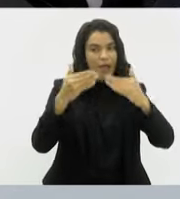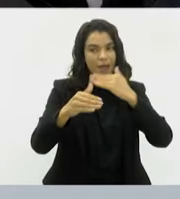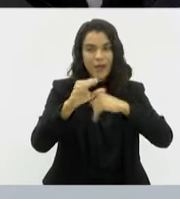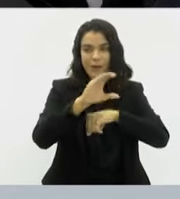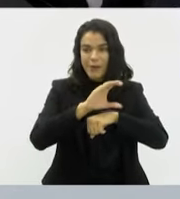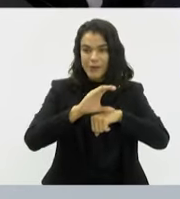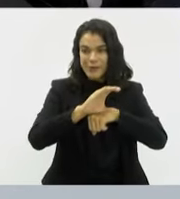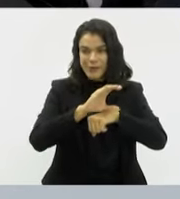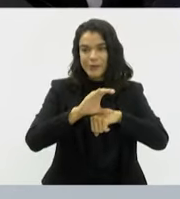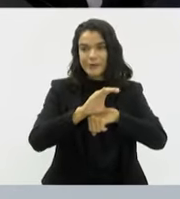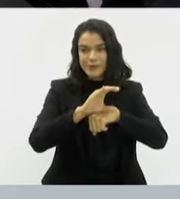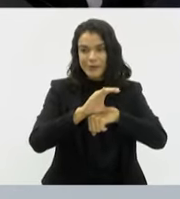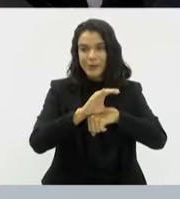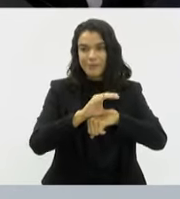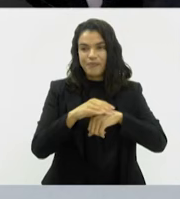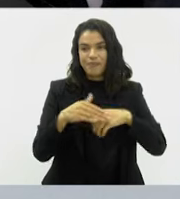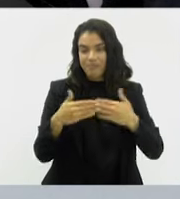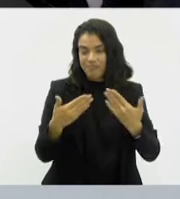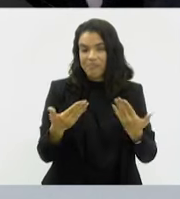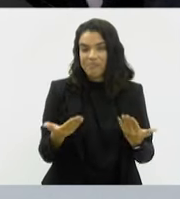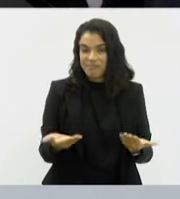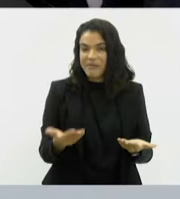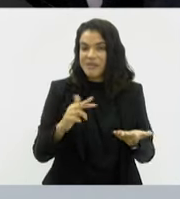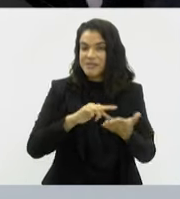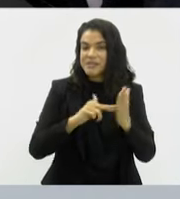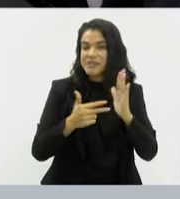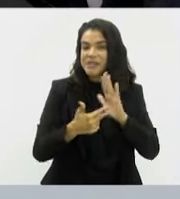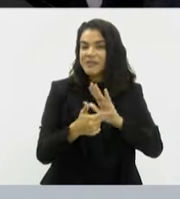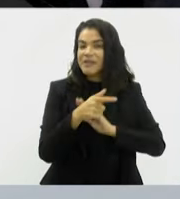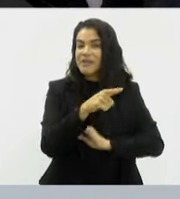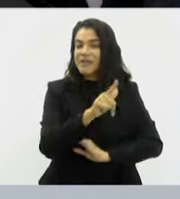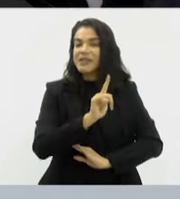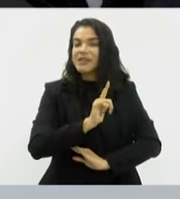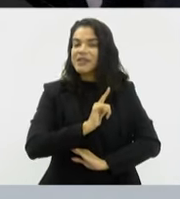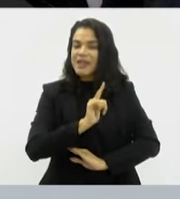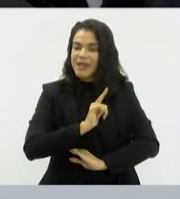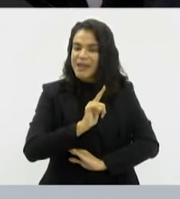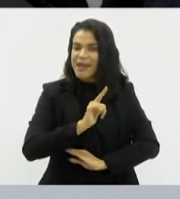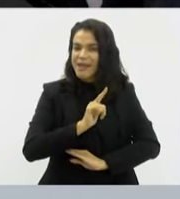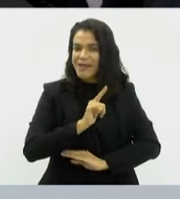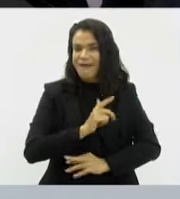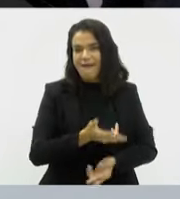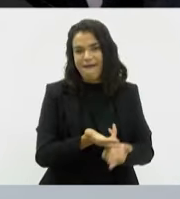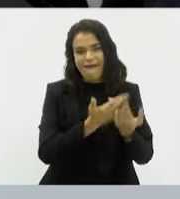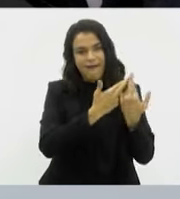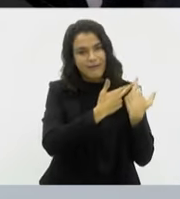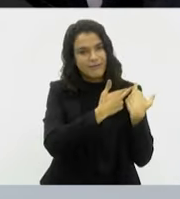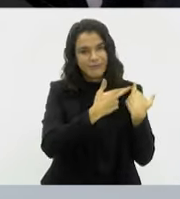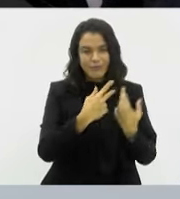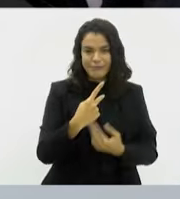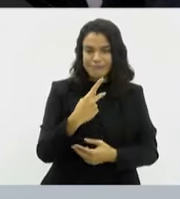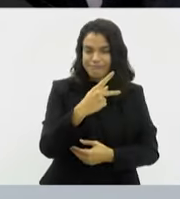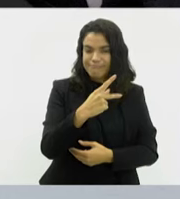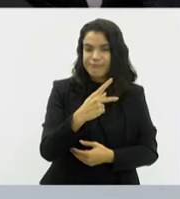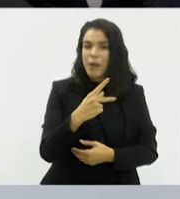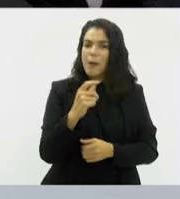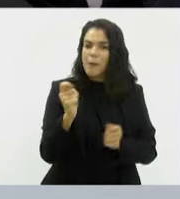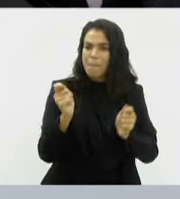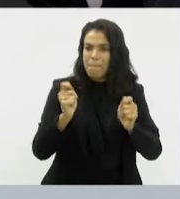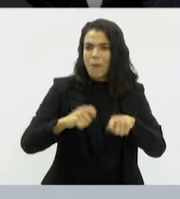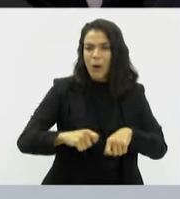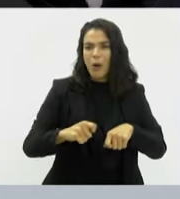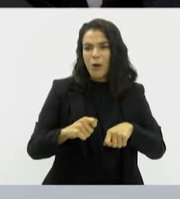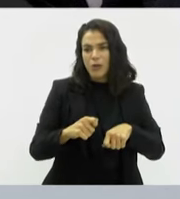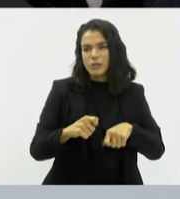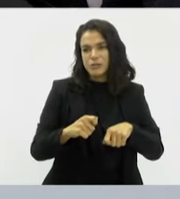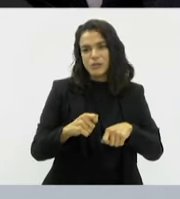inconstitucional. Então, eles lá já têm esse procedimento, é a súmula, né, da CCJ, avançar. Eu